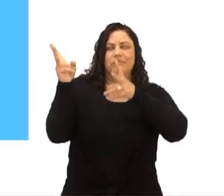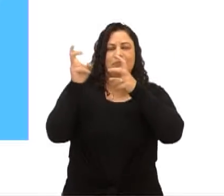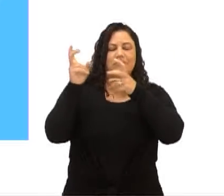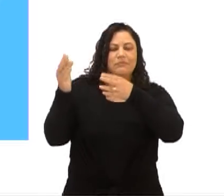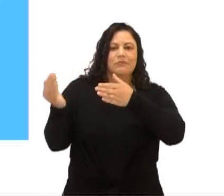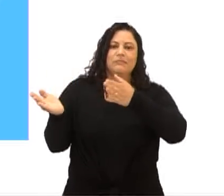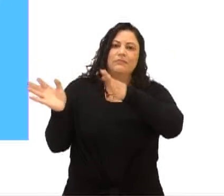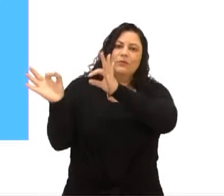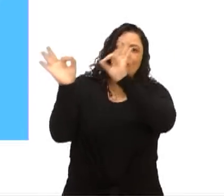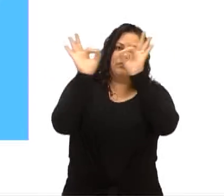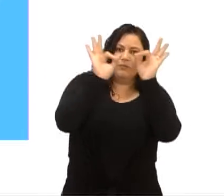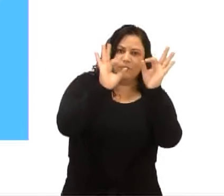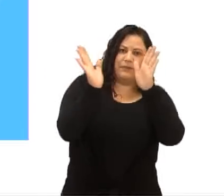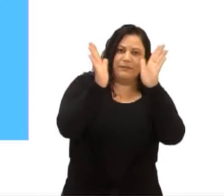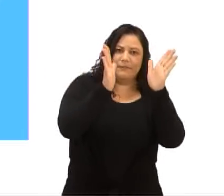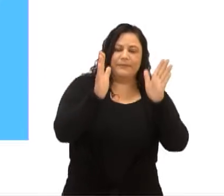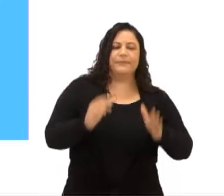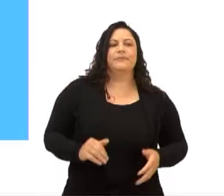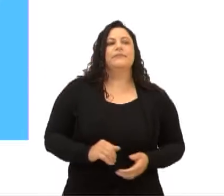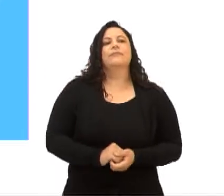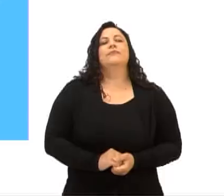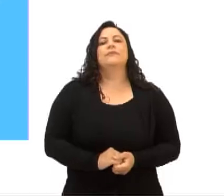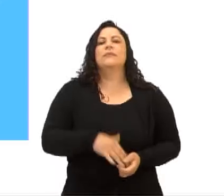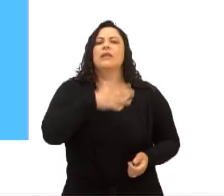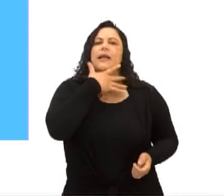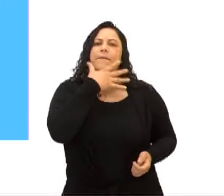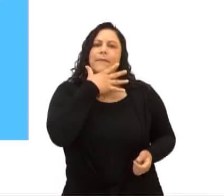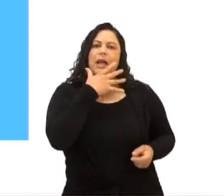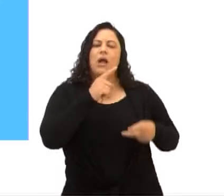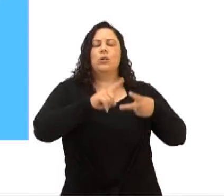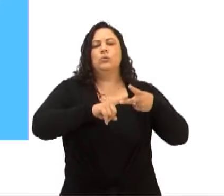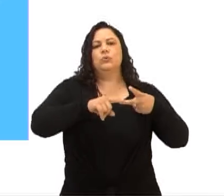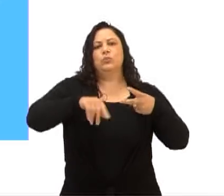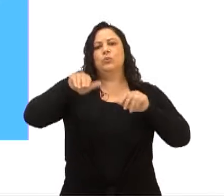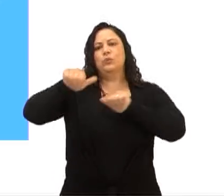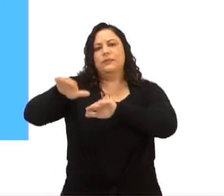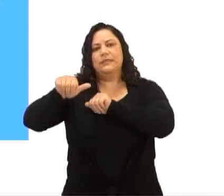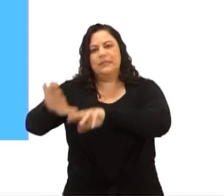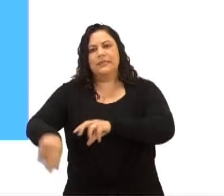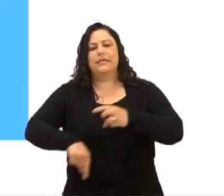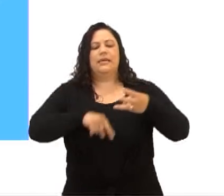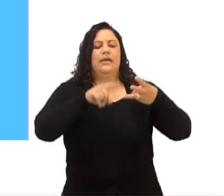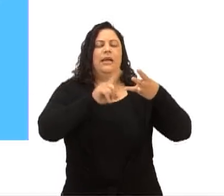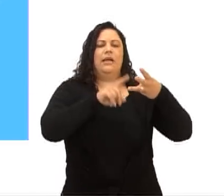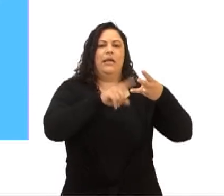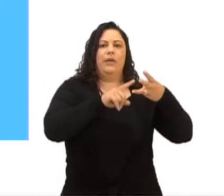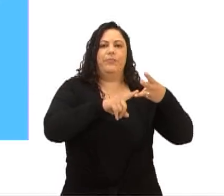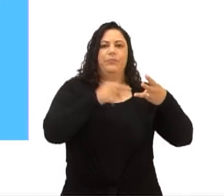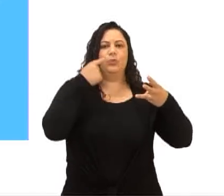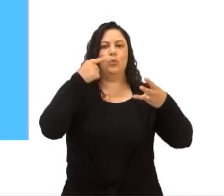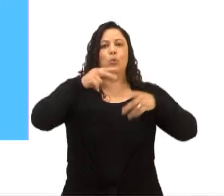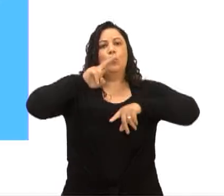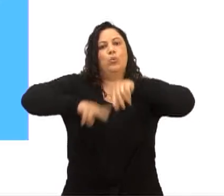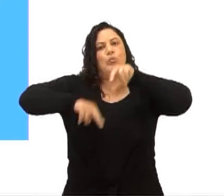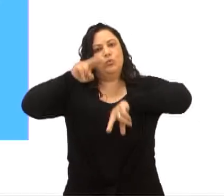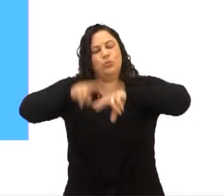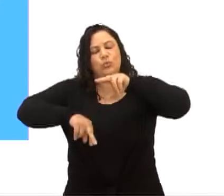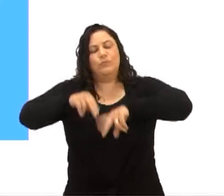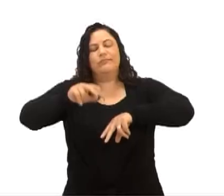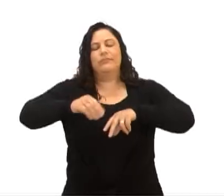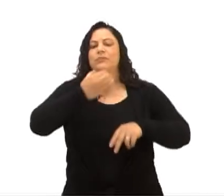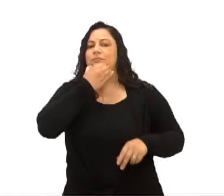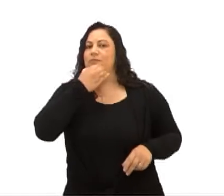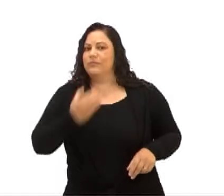visível para vocês. Então, os equinócios em março e setembro e os solstícios em junho e dezembro.